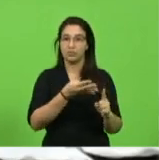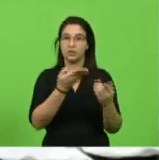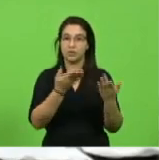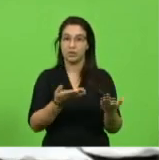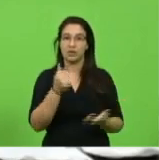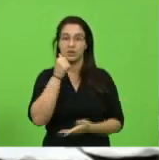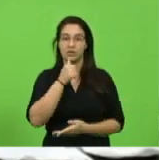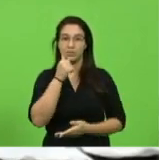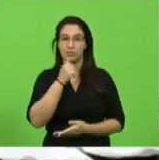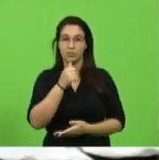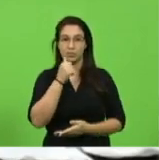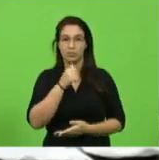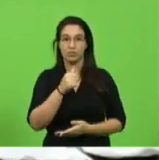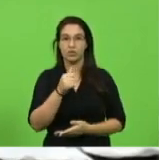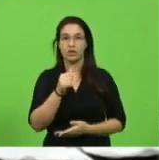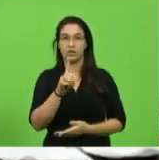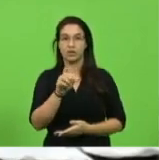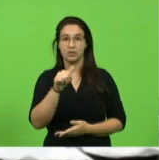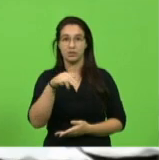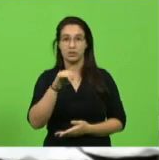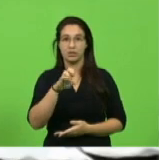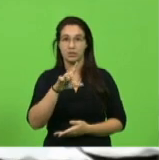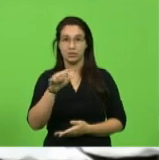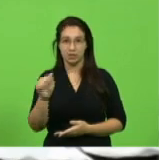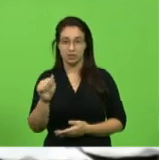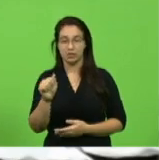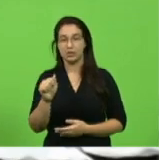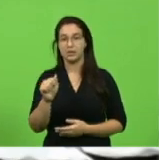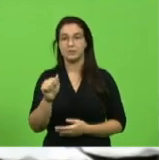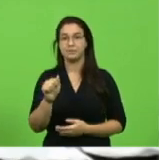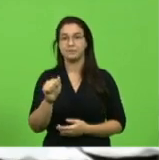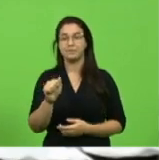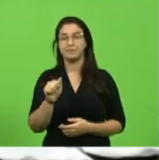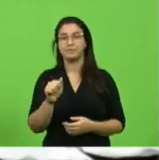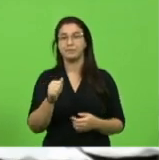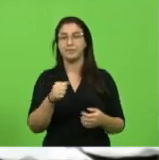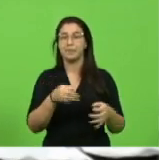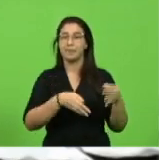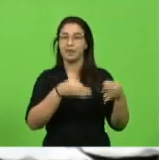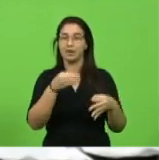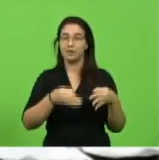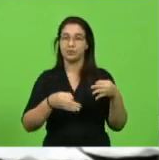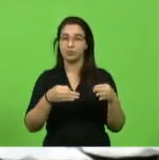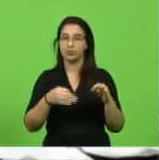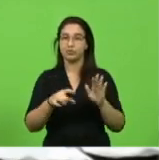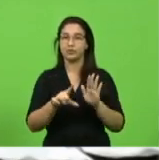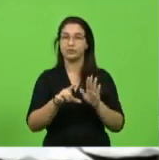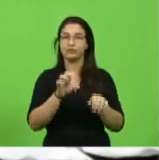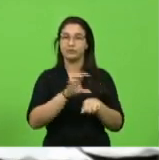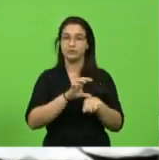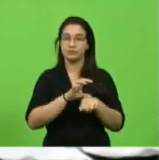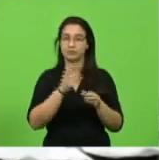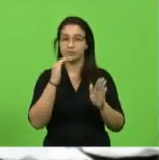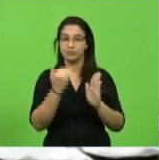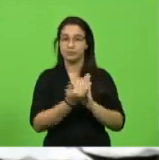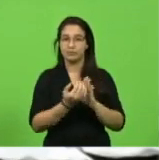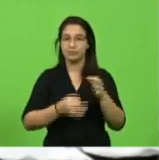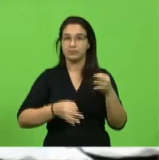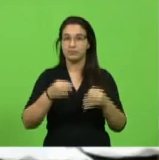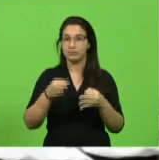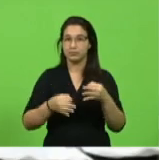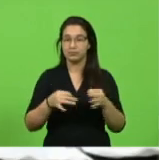crimes de responsabilidade elencados na denúncia, devendo seguir os trâmites constitucionais, legais